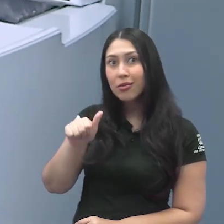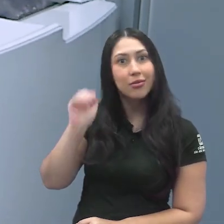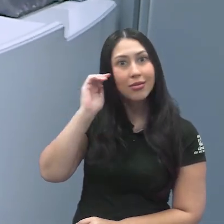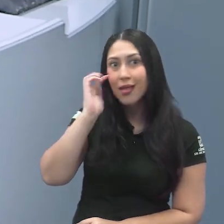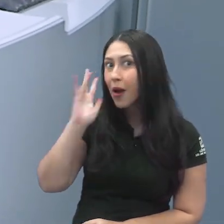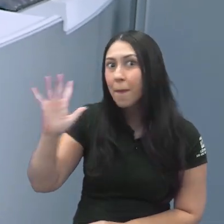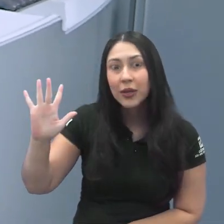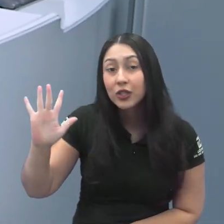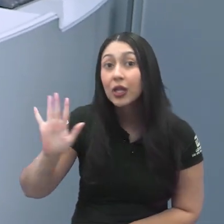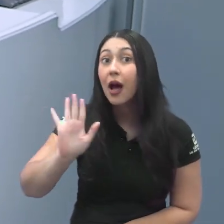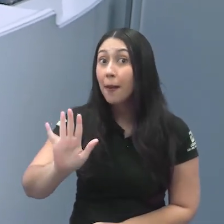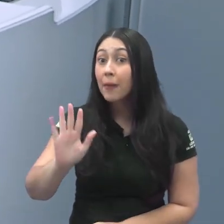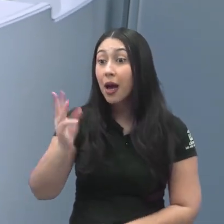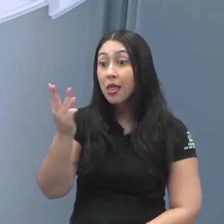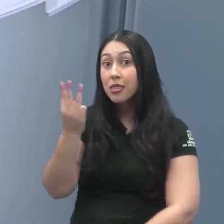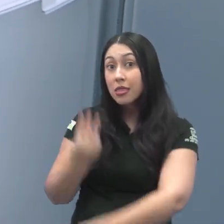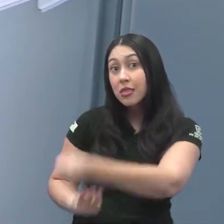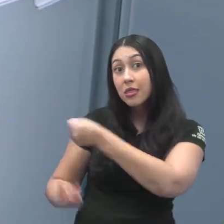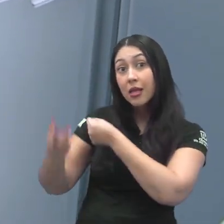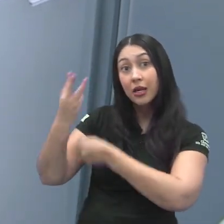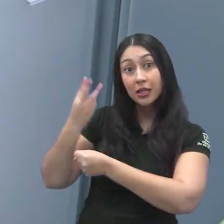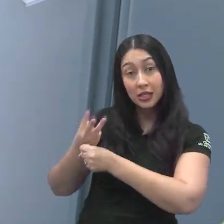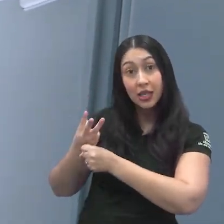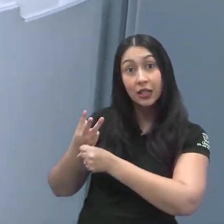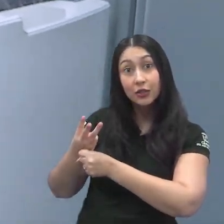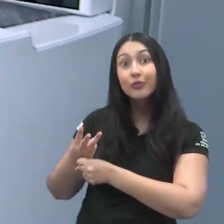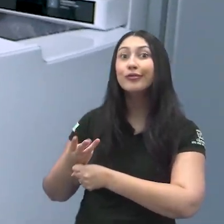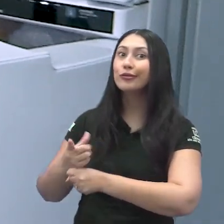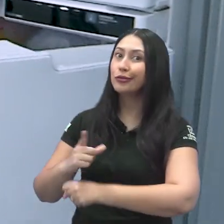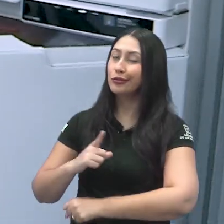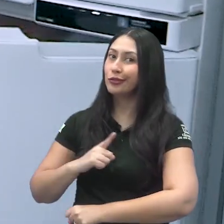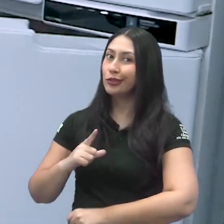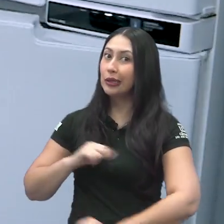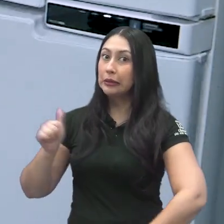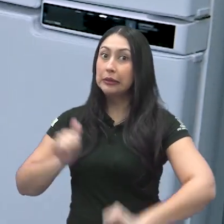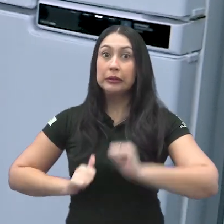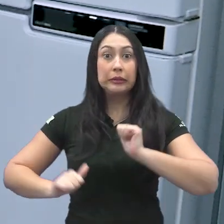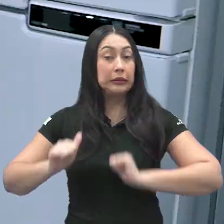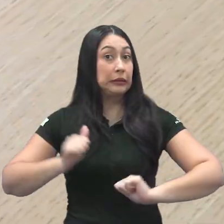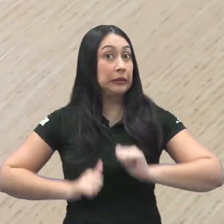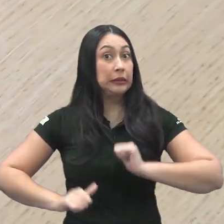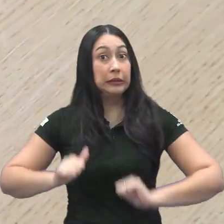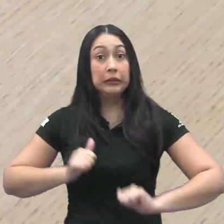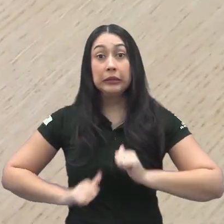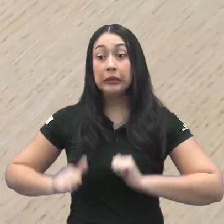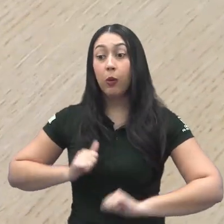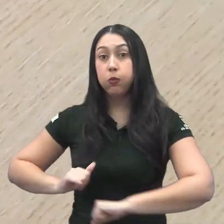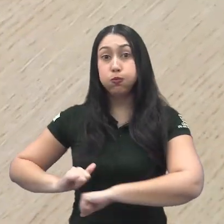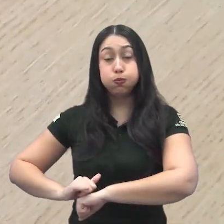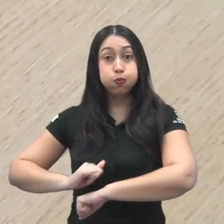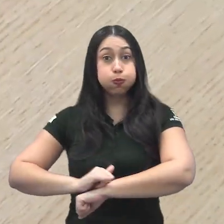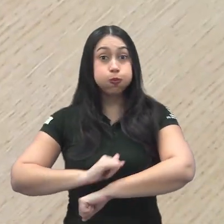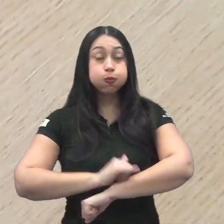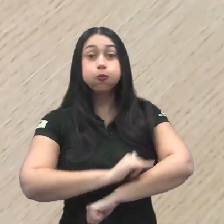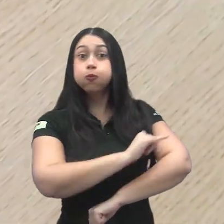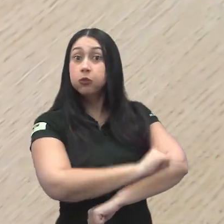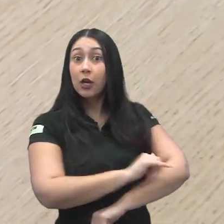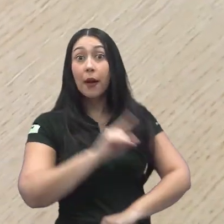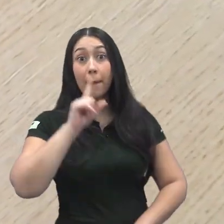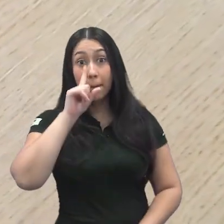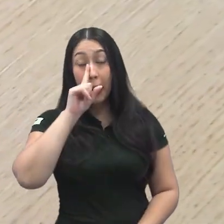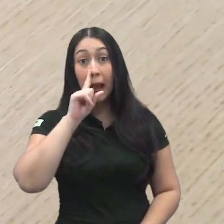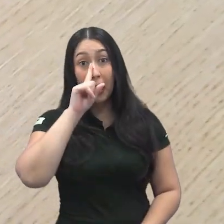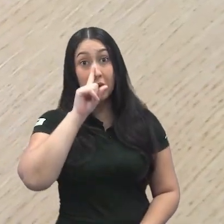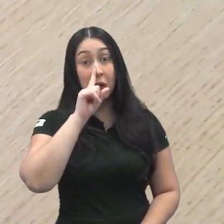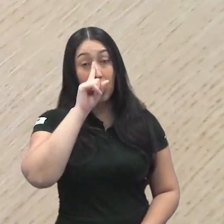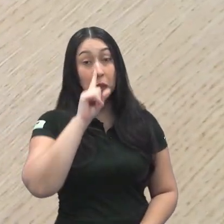nem imagina. Há quase 3 anos, ela enfrentava crises de ansiedade e sobrepeso com